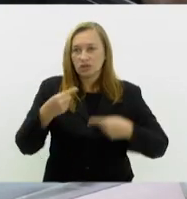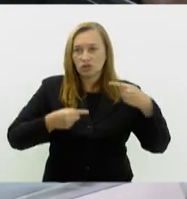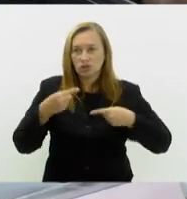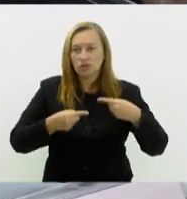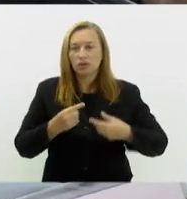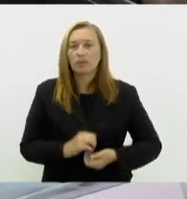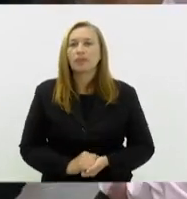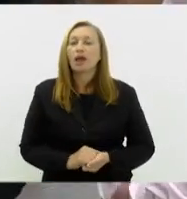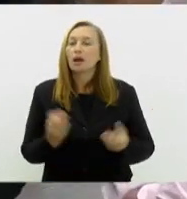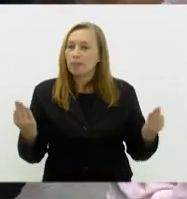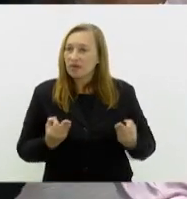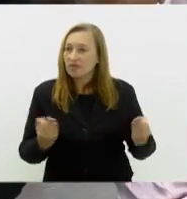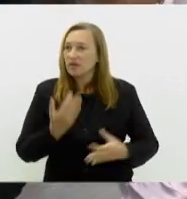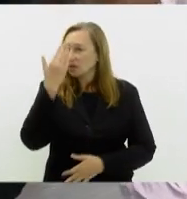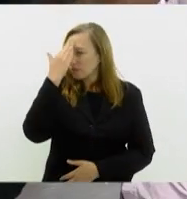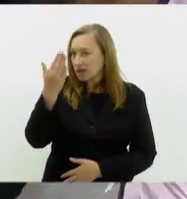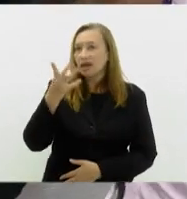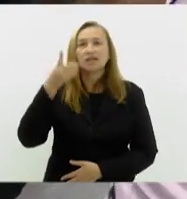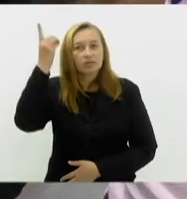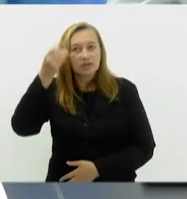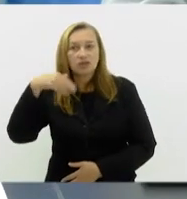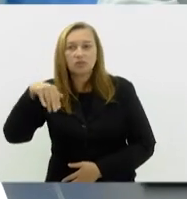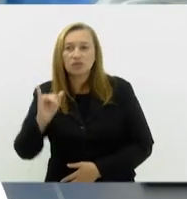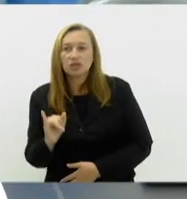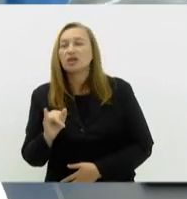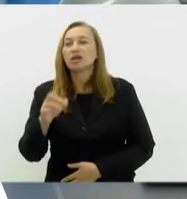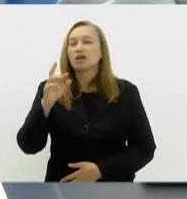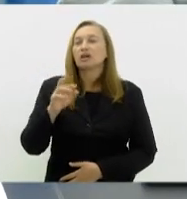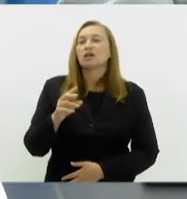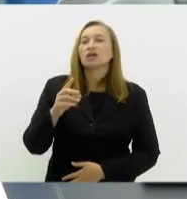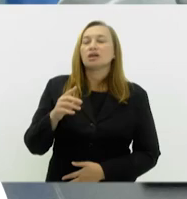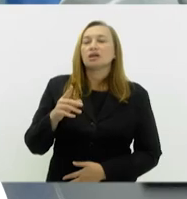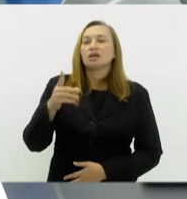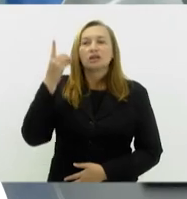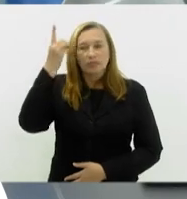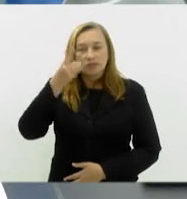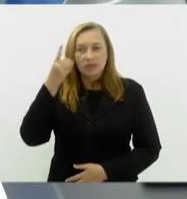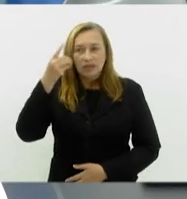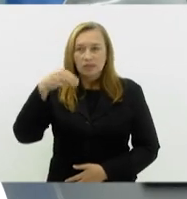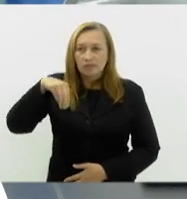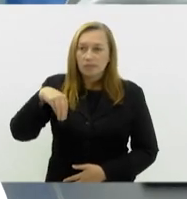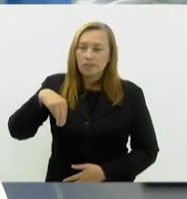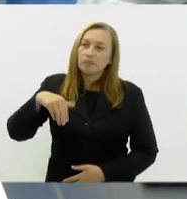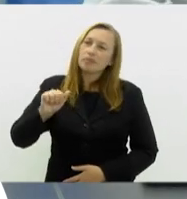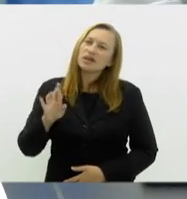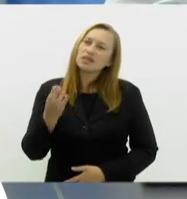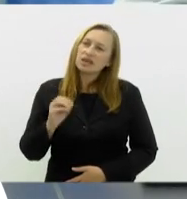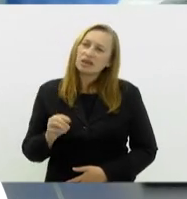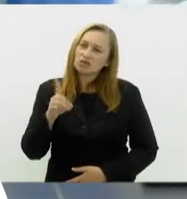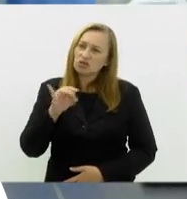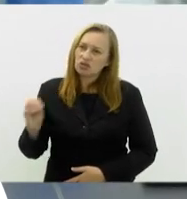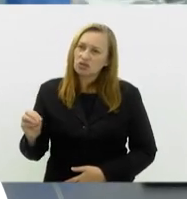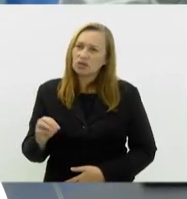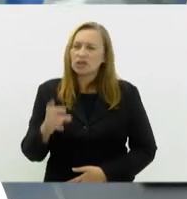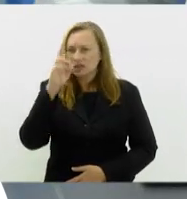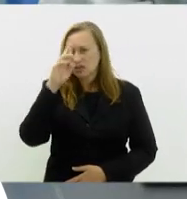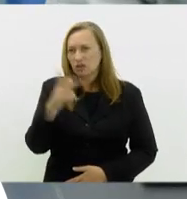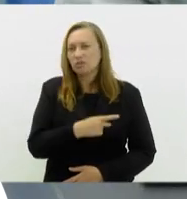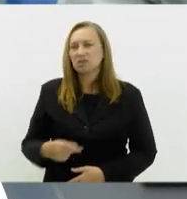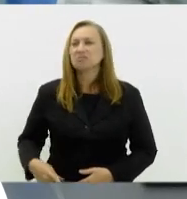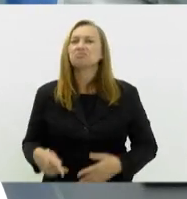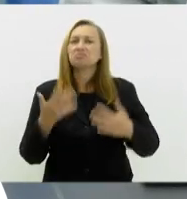Presidente perfeito muito obrigada Deputado munir Deputado Marcelo Dino de senhora Presidente primeiro eu